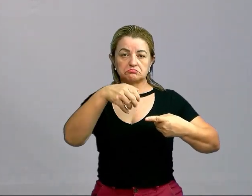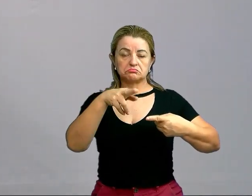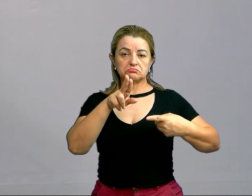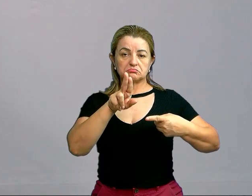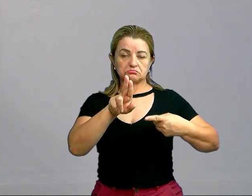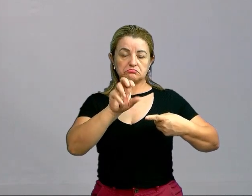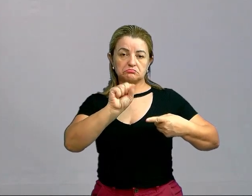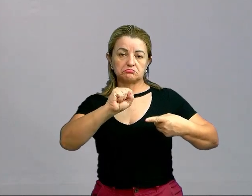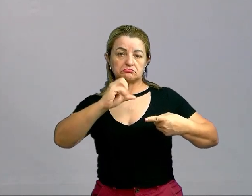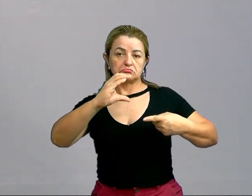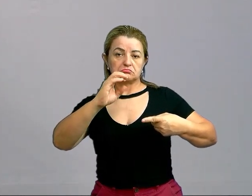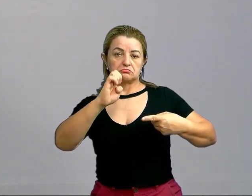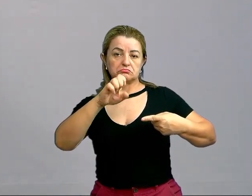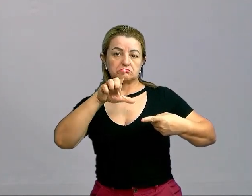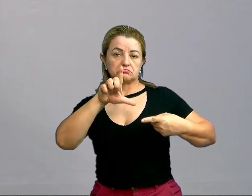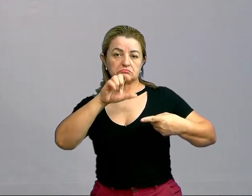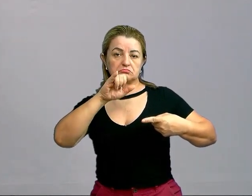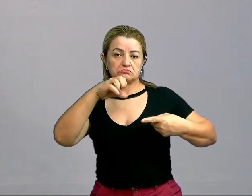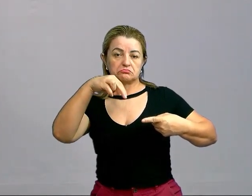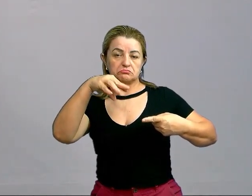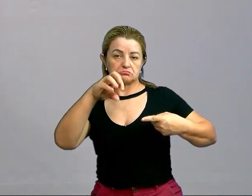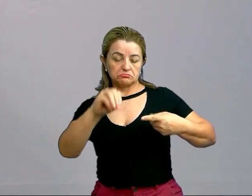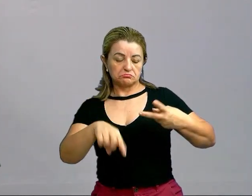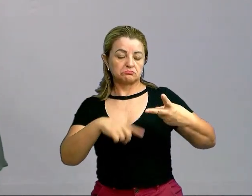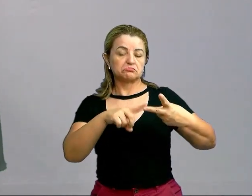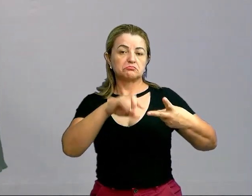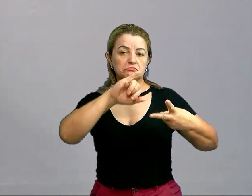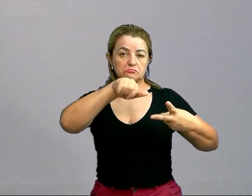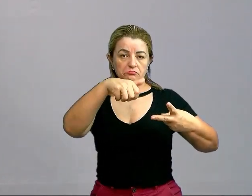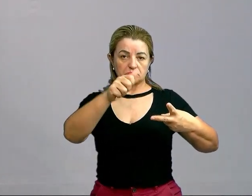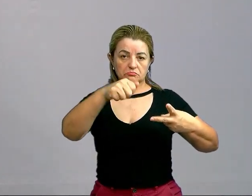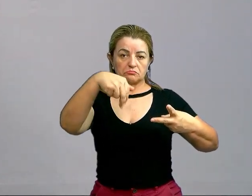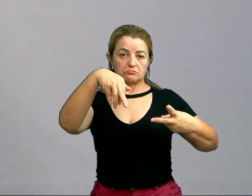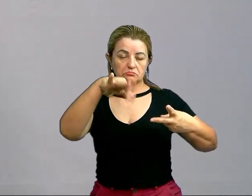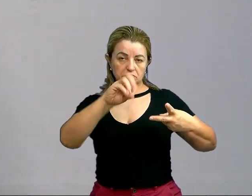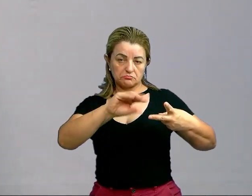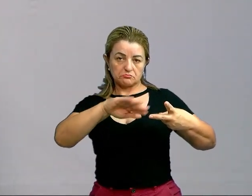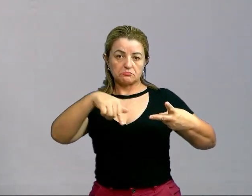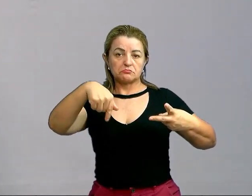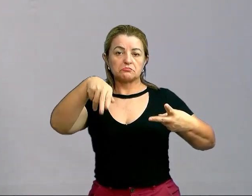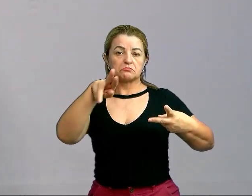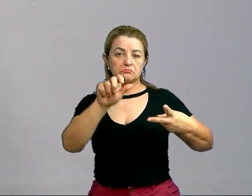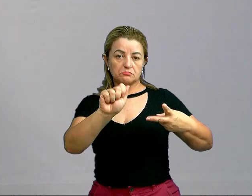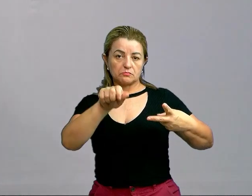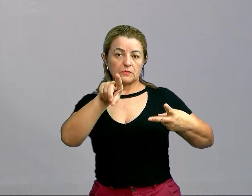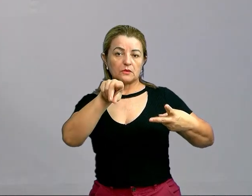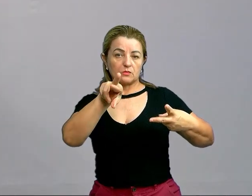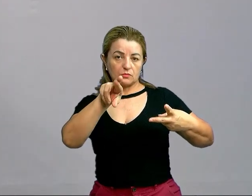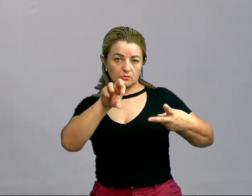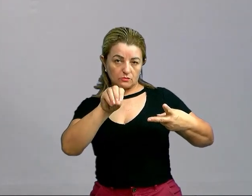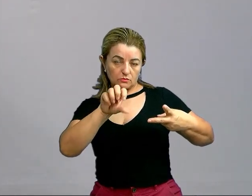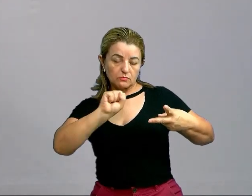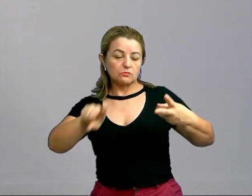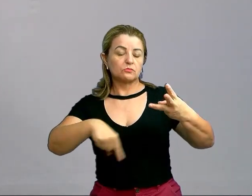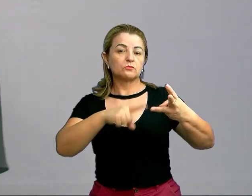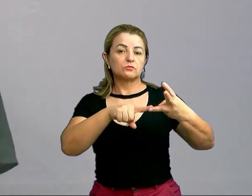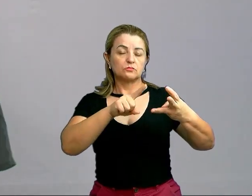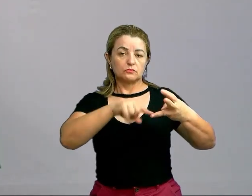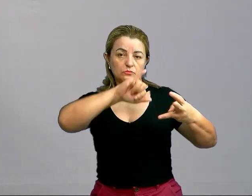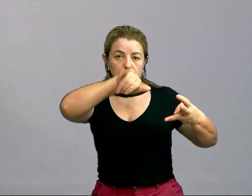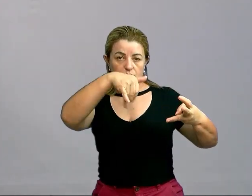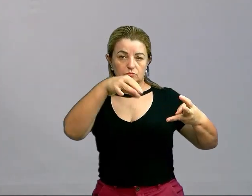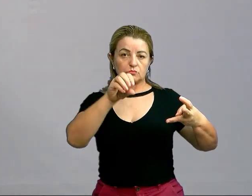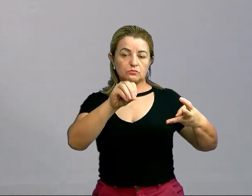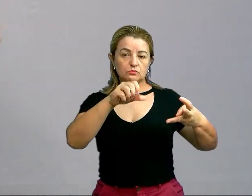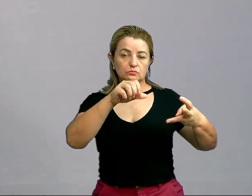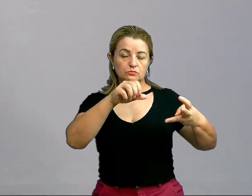e Jânio Quadros e João Goulart, né, esses três presidentes que encerraram, entre aspas, né, essa